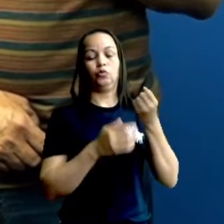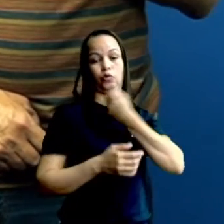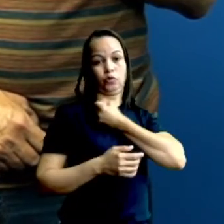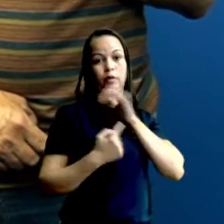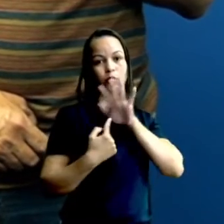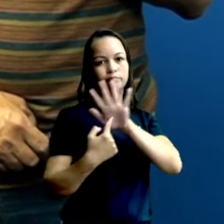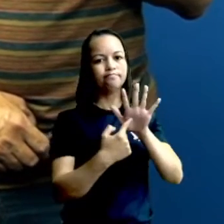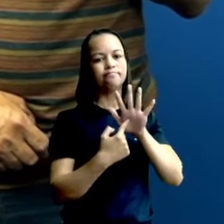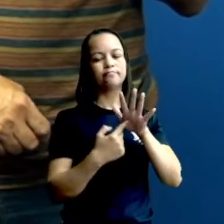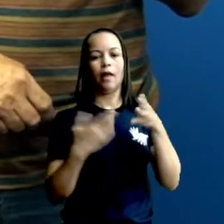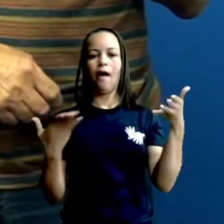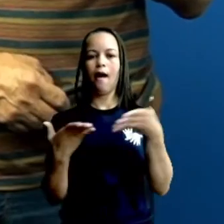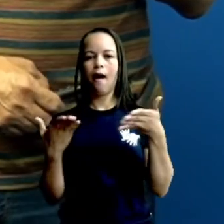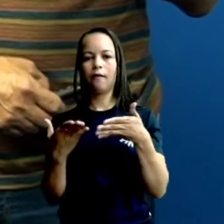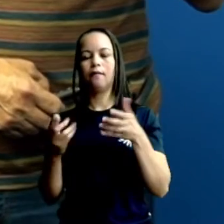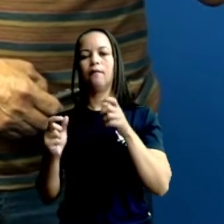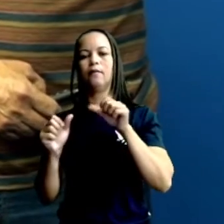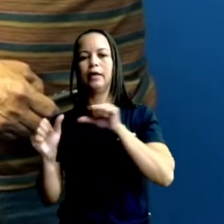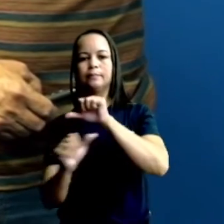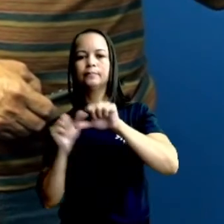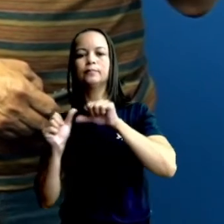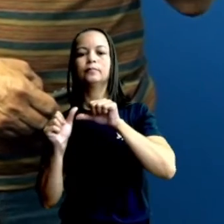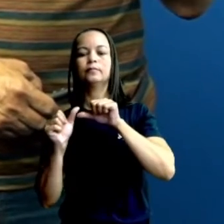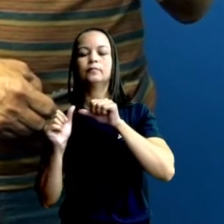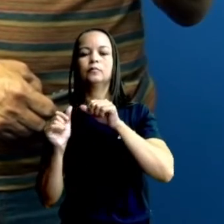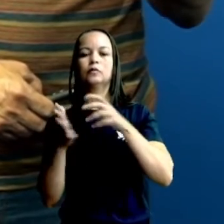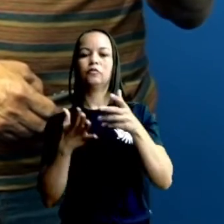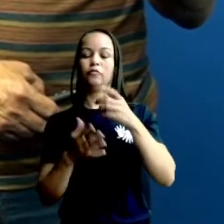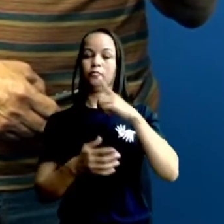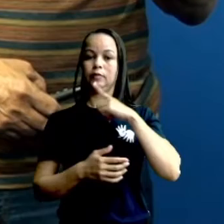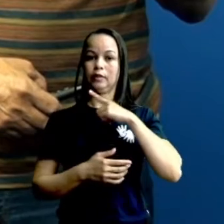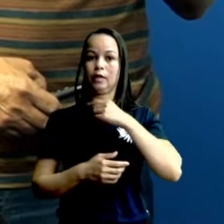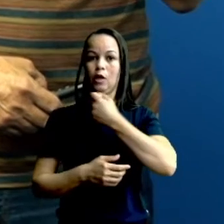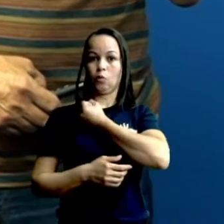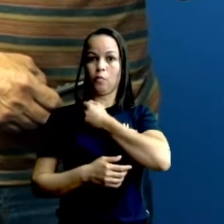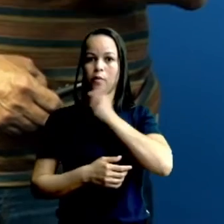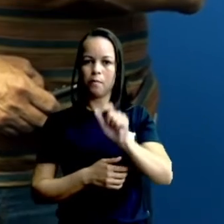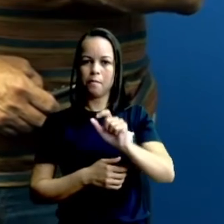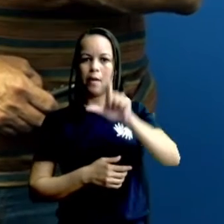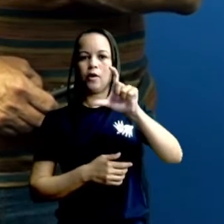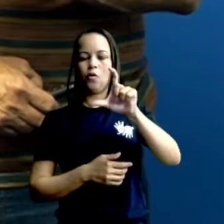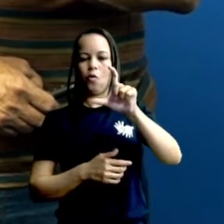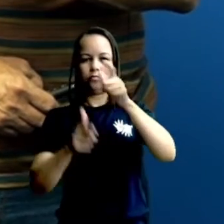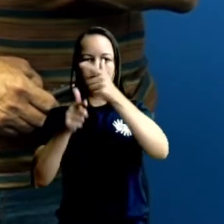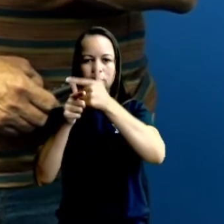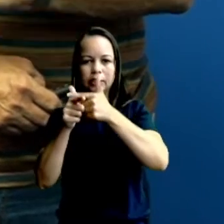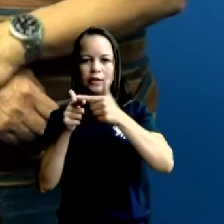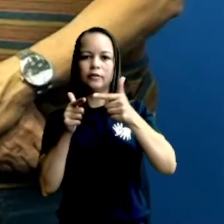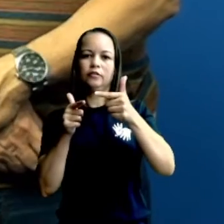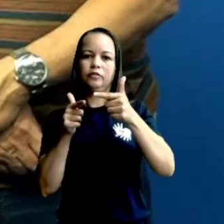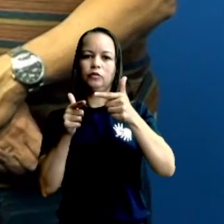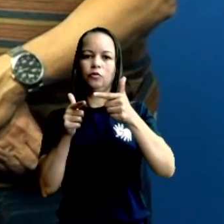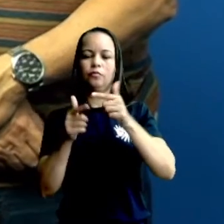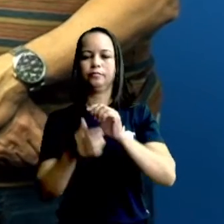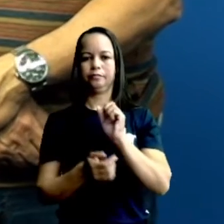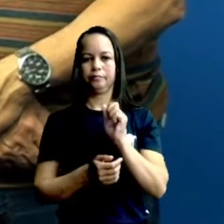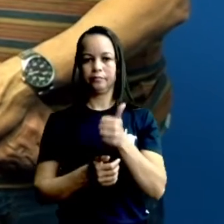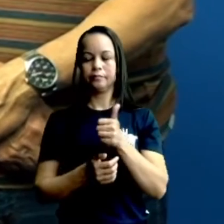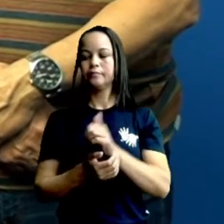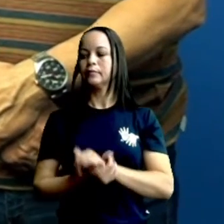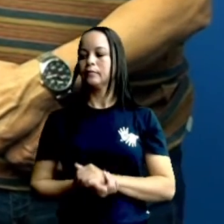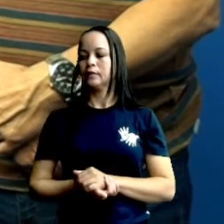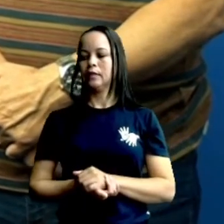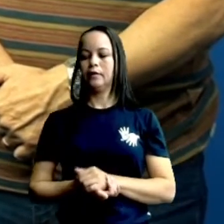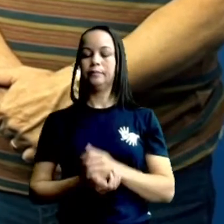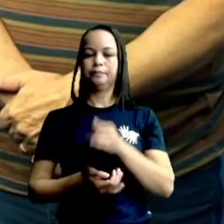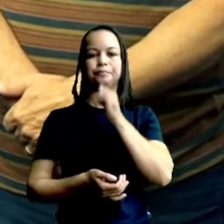questão. Agora não, nós vamos ter o maior número que é divisor. Tá? Então vamos